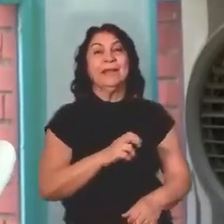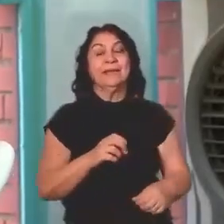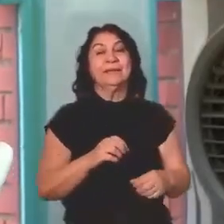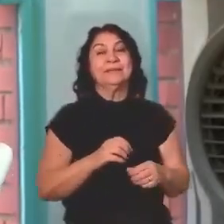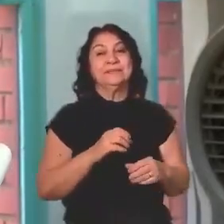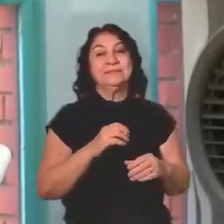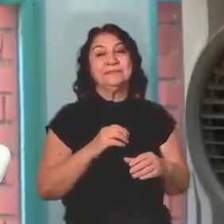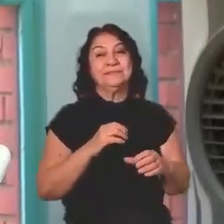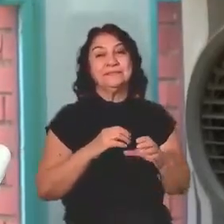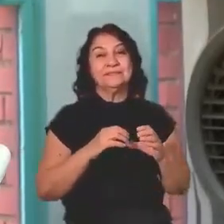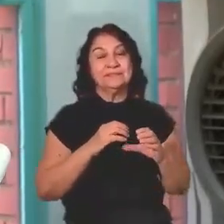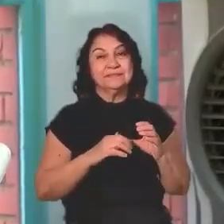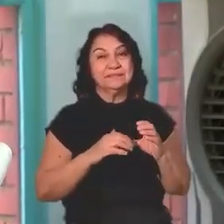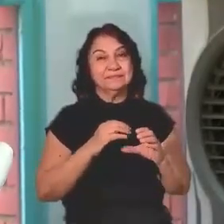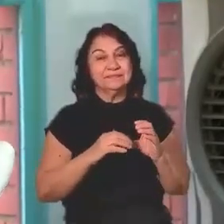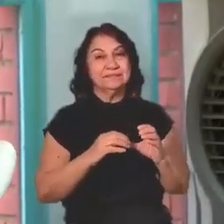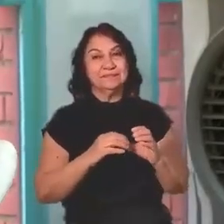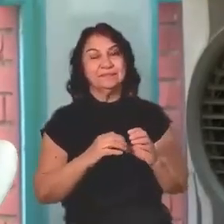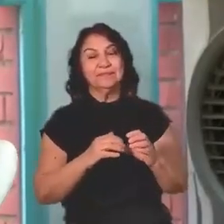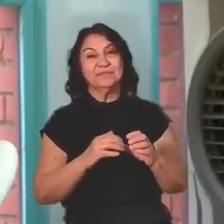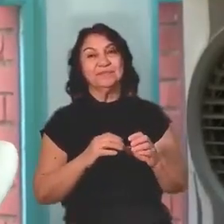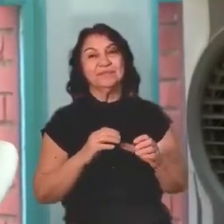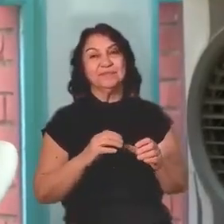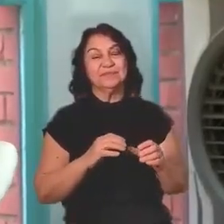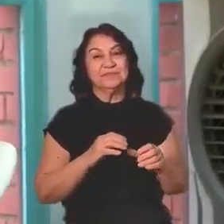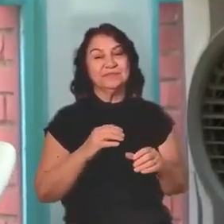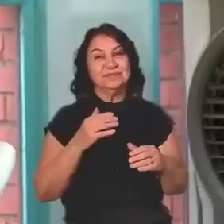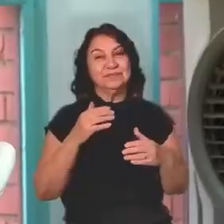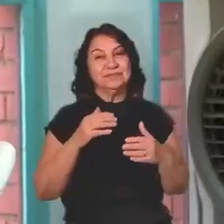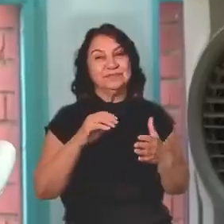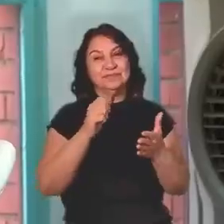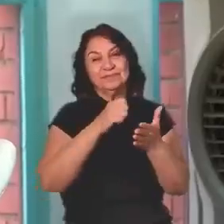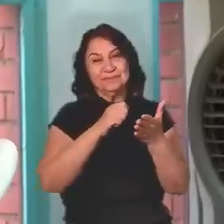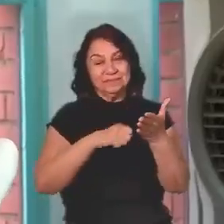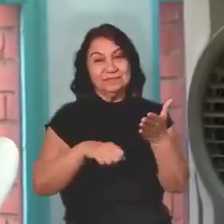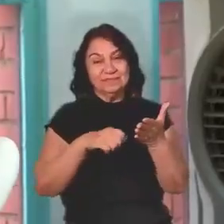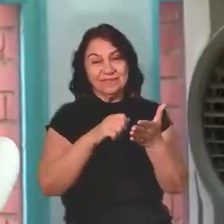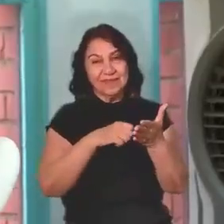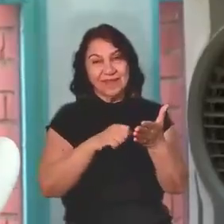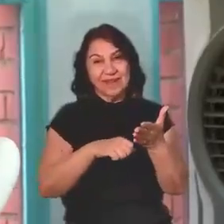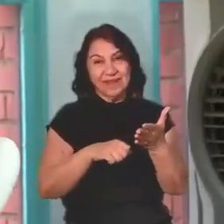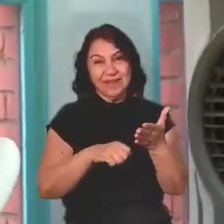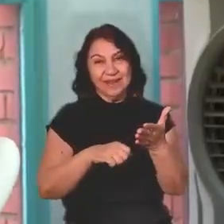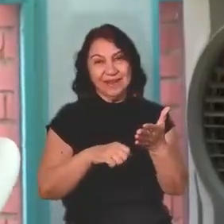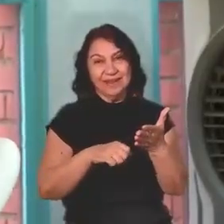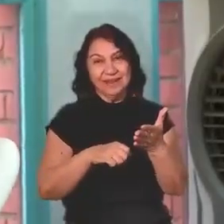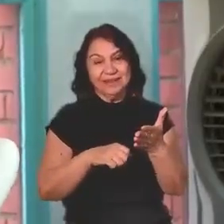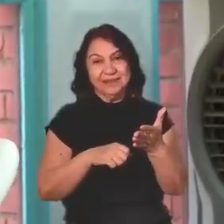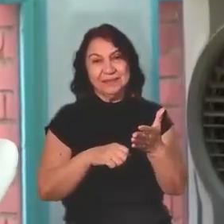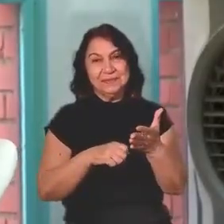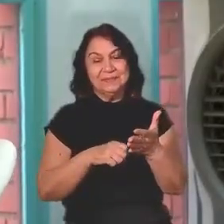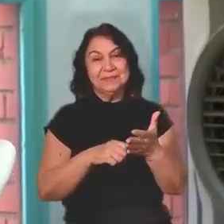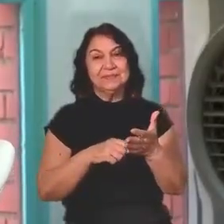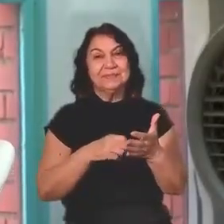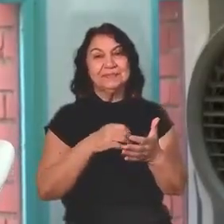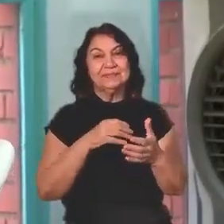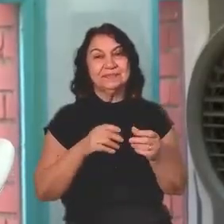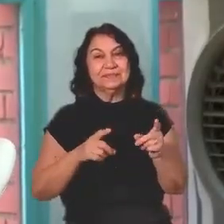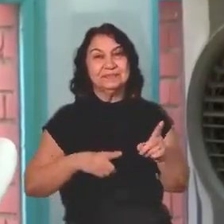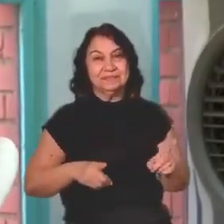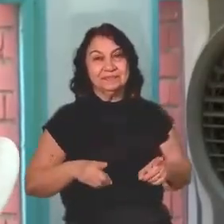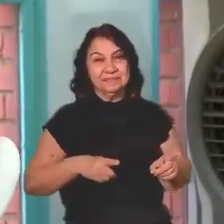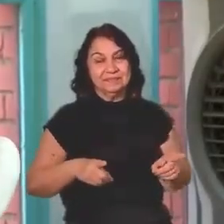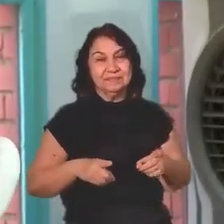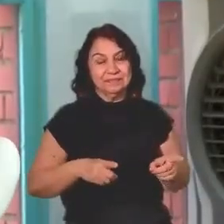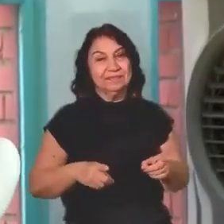gostei muito de português também. E aí você tinha que contar uma história. Eu fiz uma redação, que eu tinha uma prima minha, né, que era